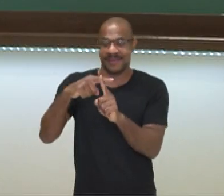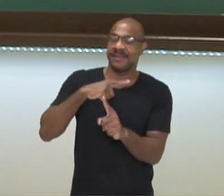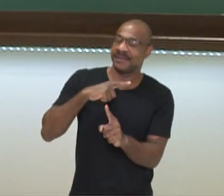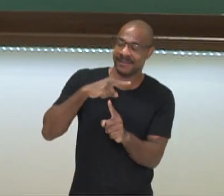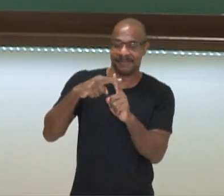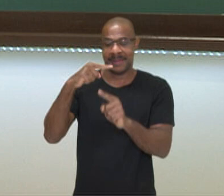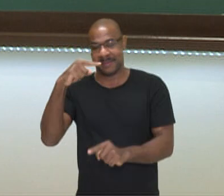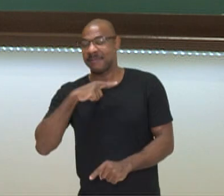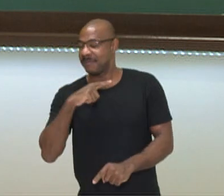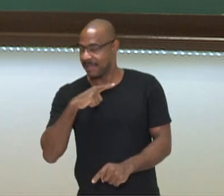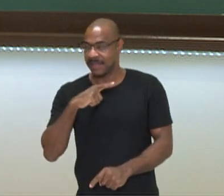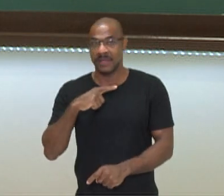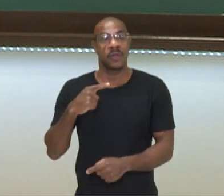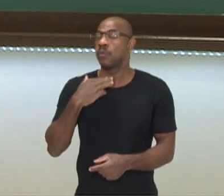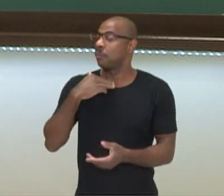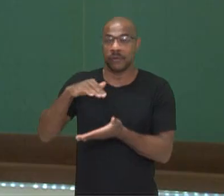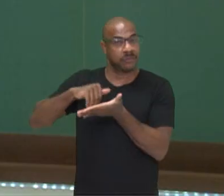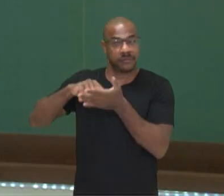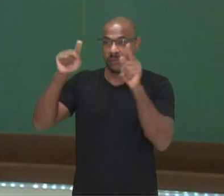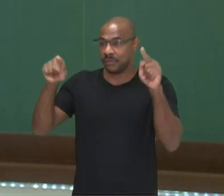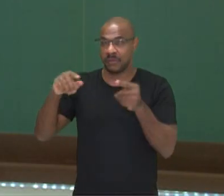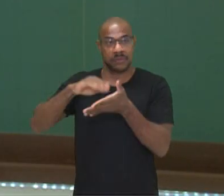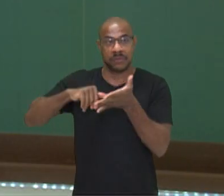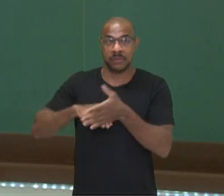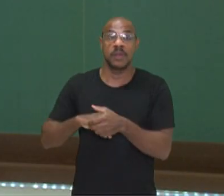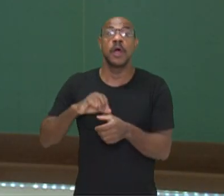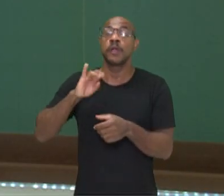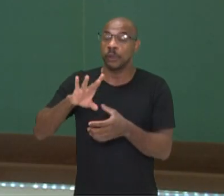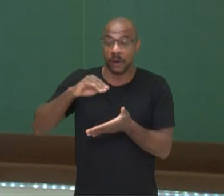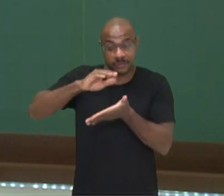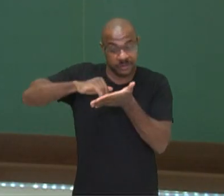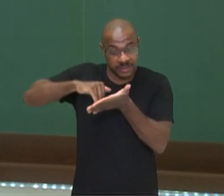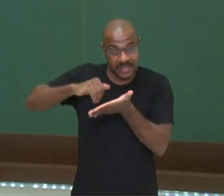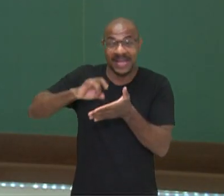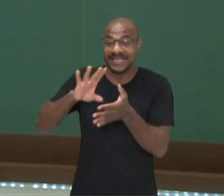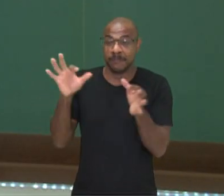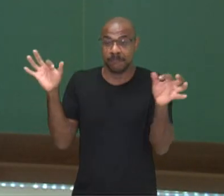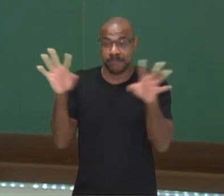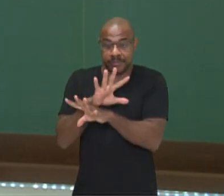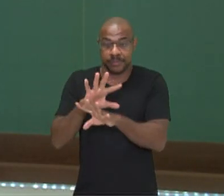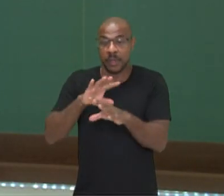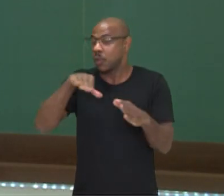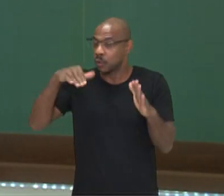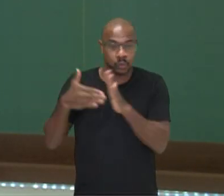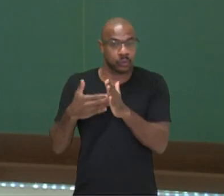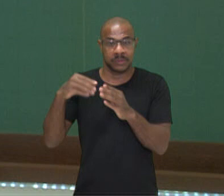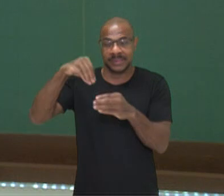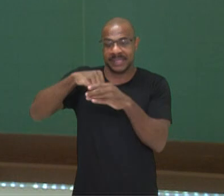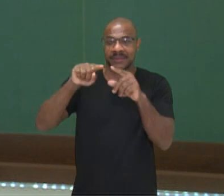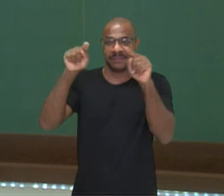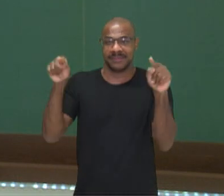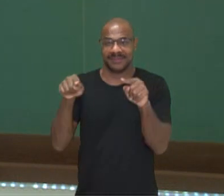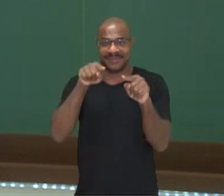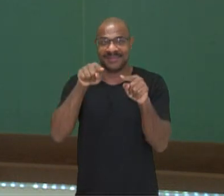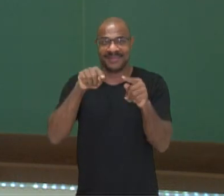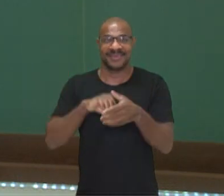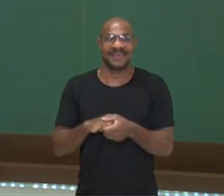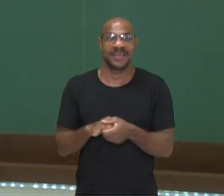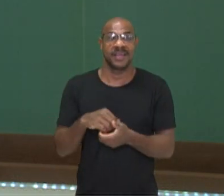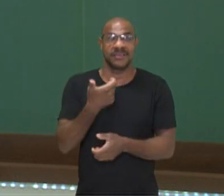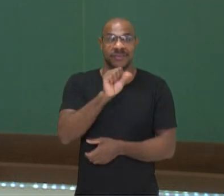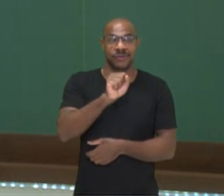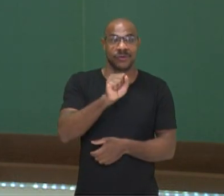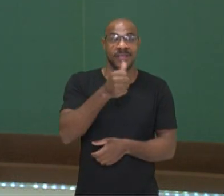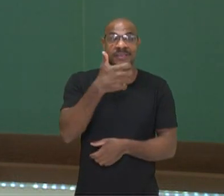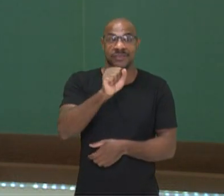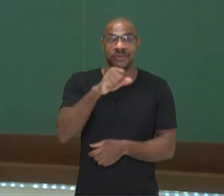ser tirado, certo? Eu só vou retirar esse parênteses quando eu terminar todas as operações. Então, 18 menos 2